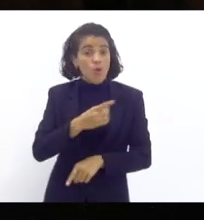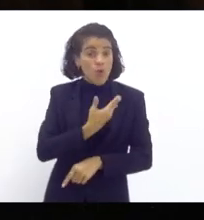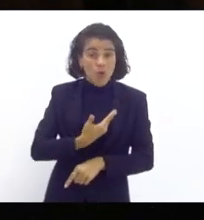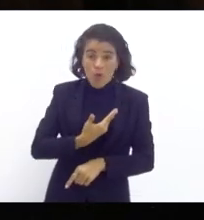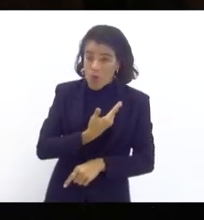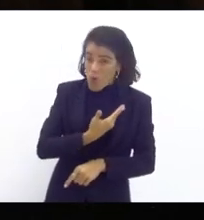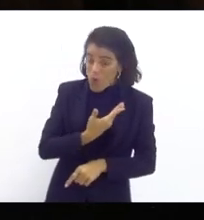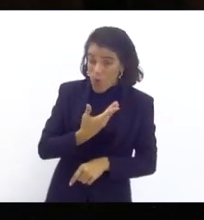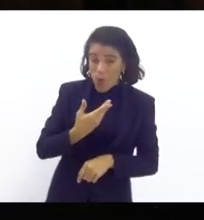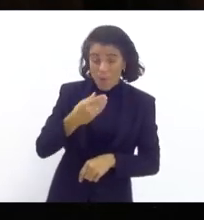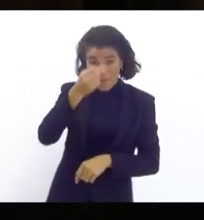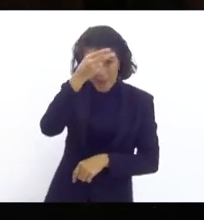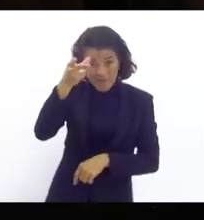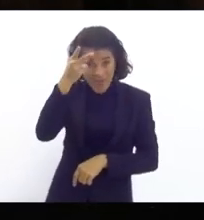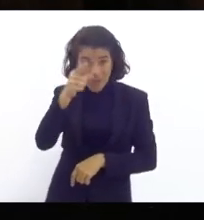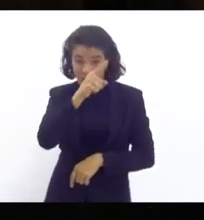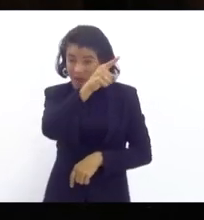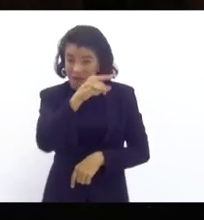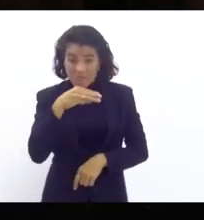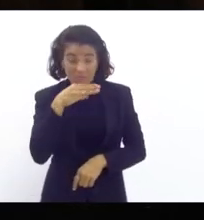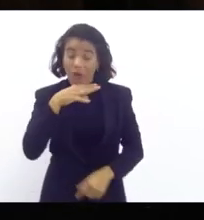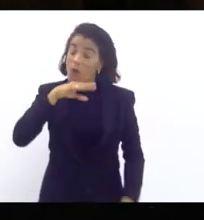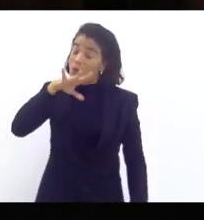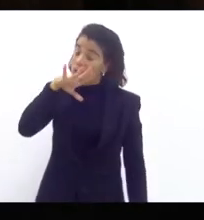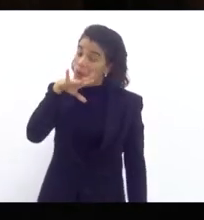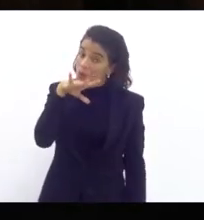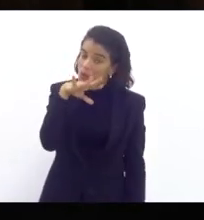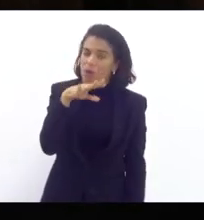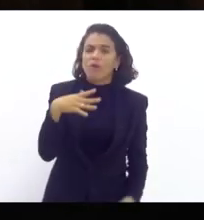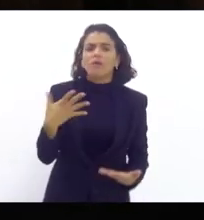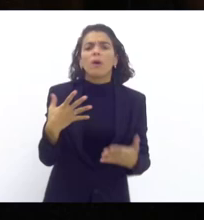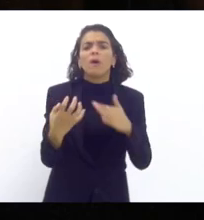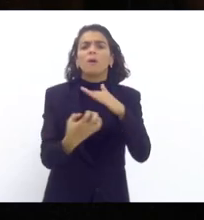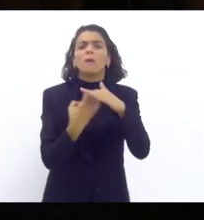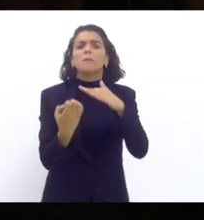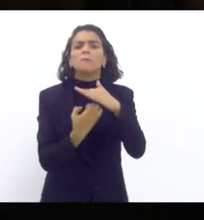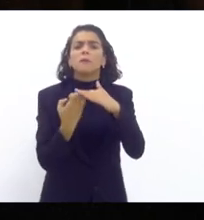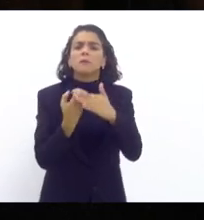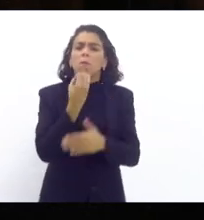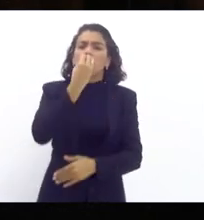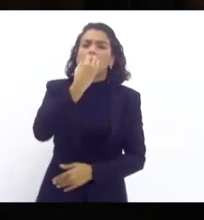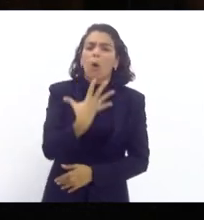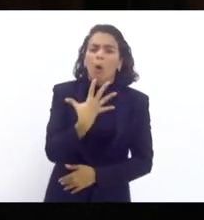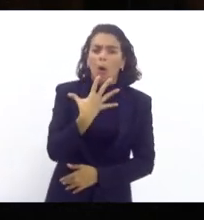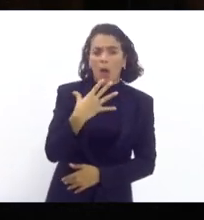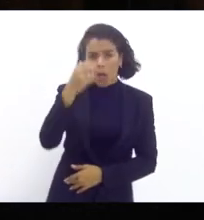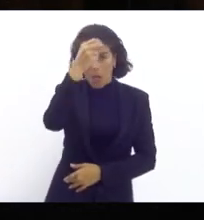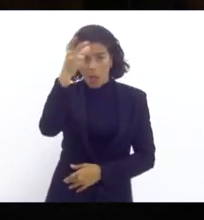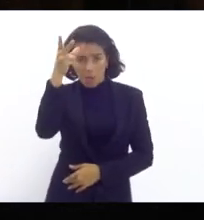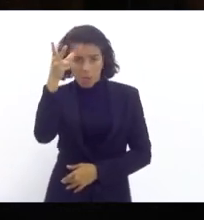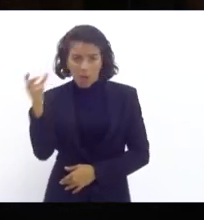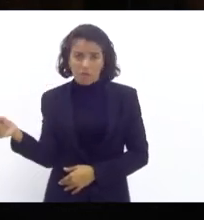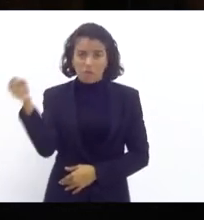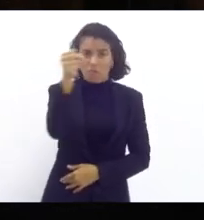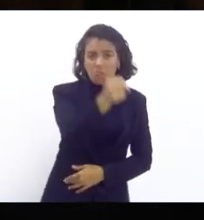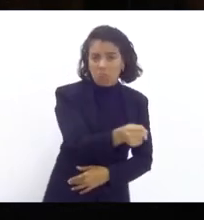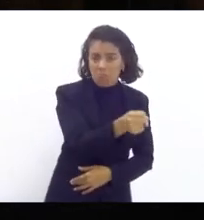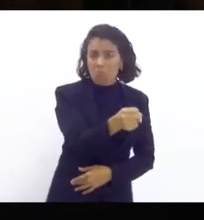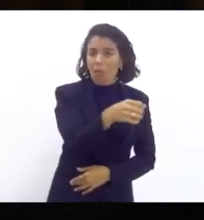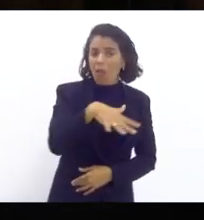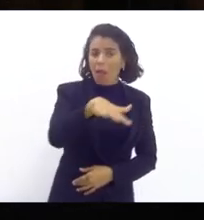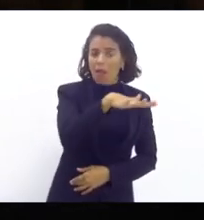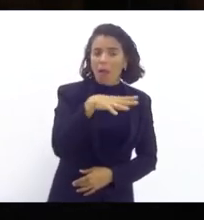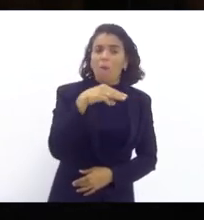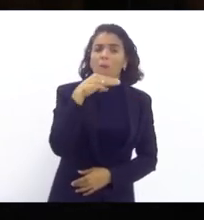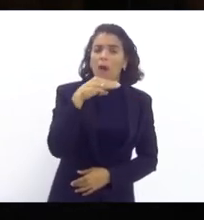muito ruim, muito ruim. Qual a empresa de relevância aquela prefeitura levou para o município de